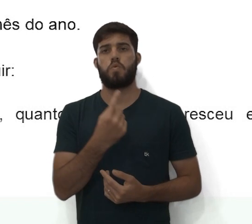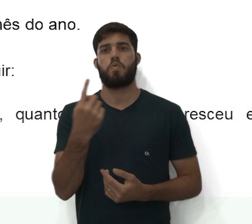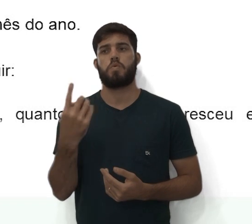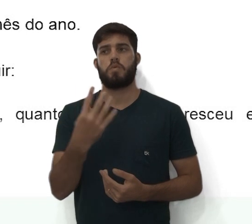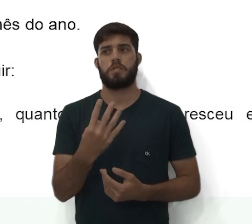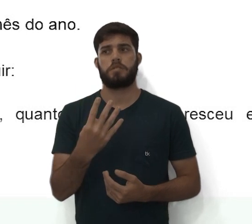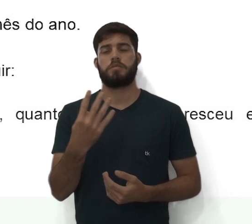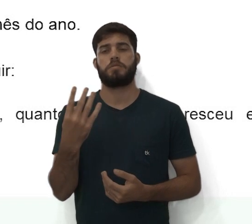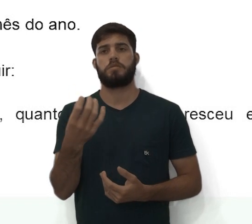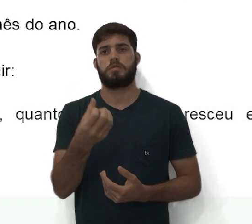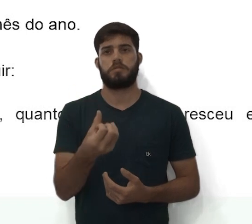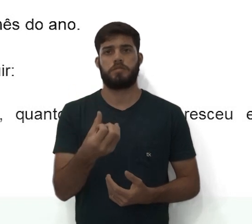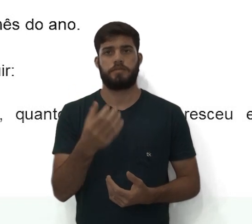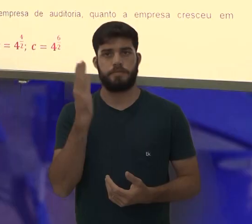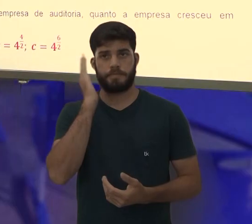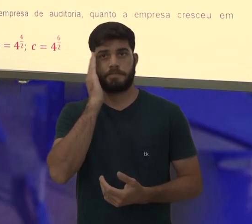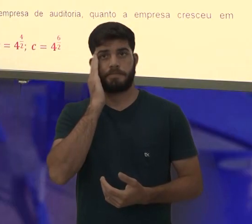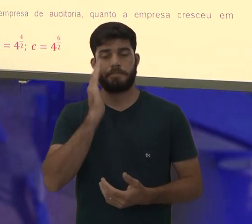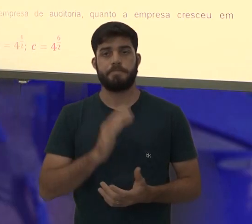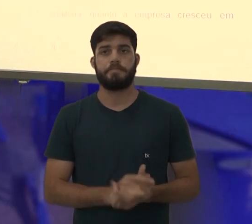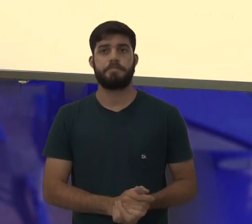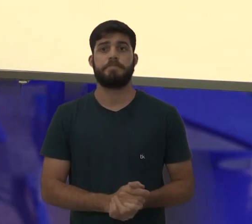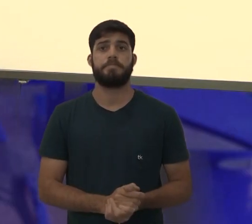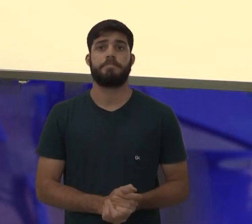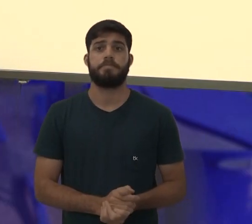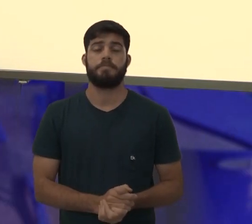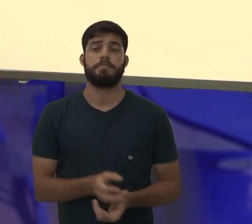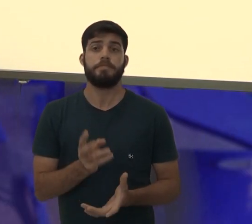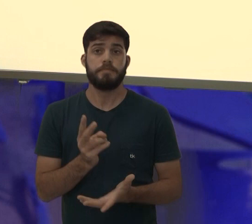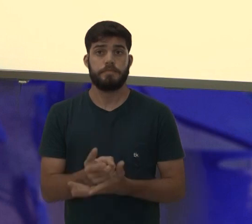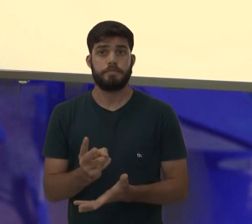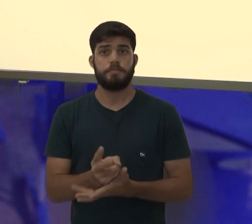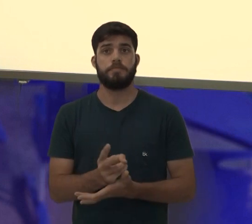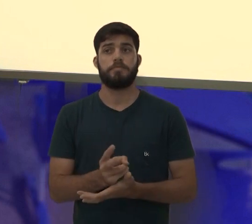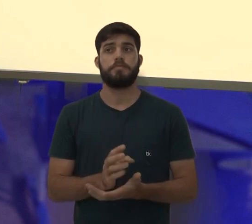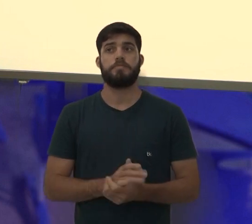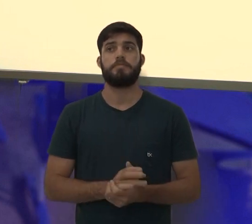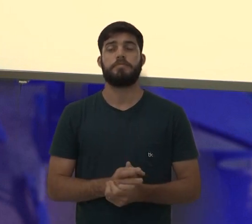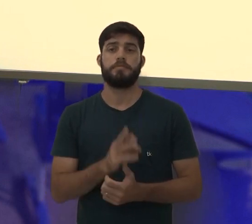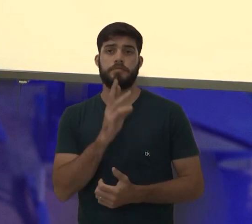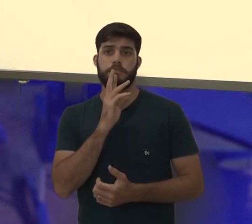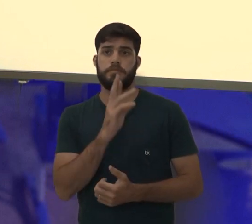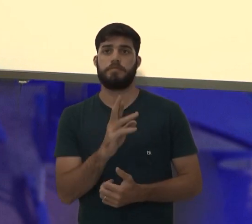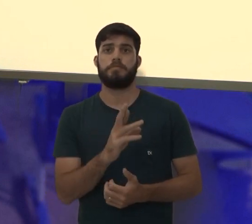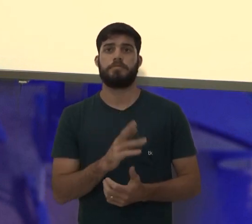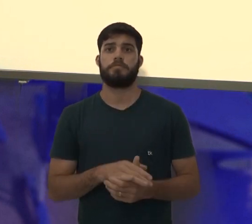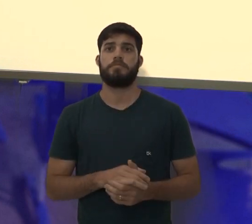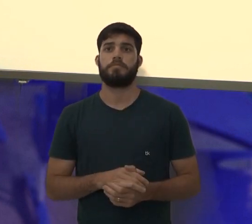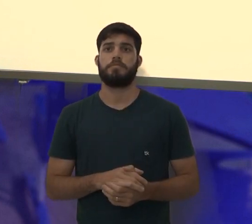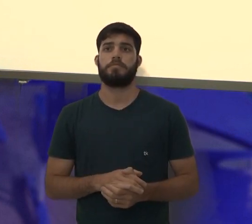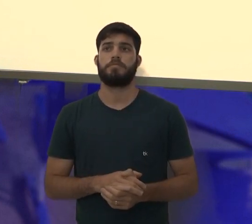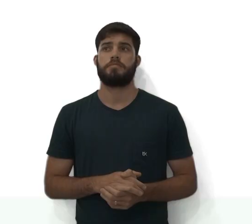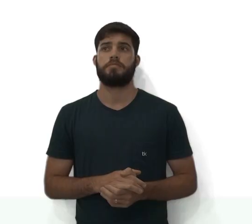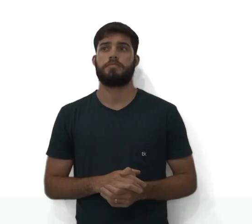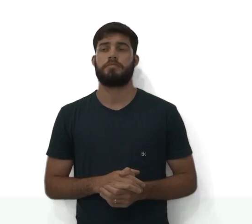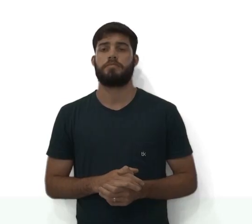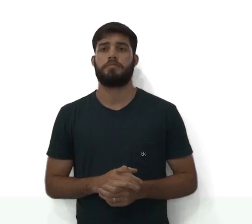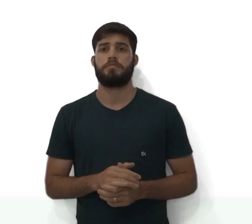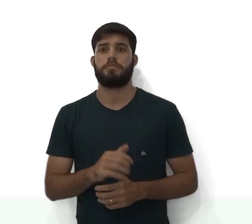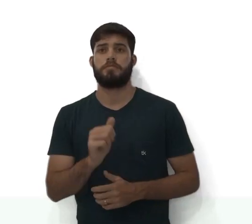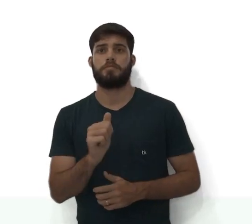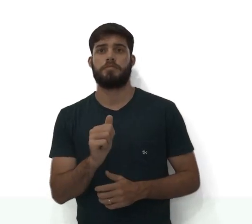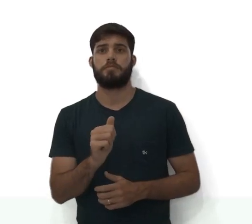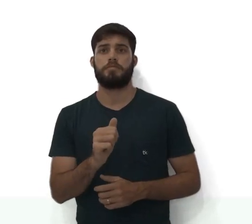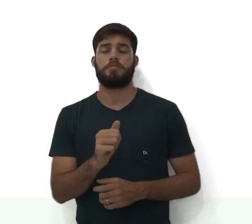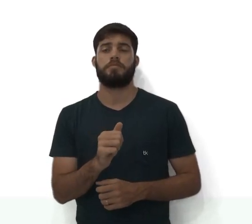depois por 4 e por 6. Seguindo aqui, ó, as respostas da alternativa A podem ser